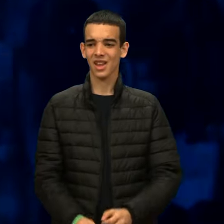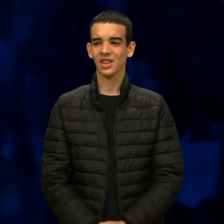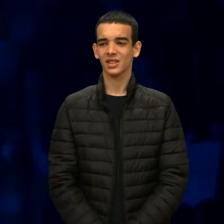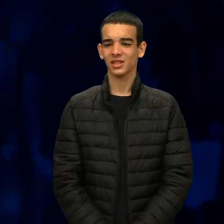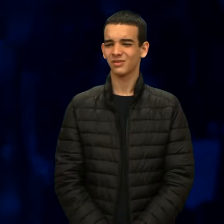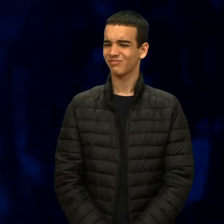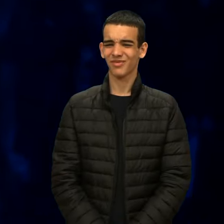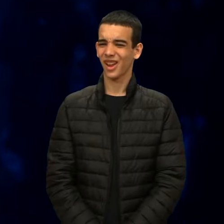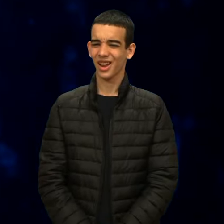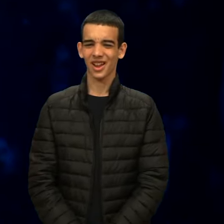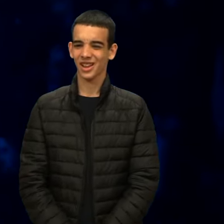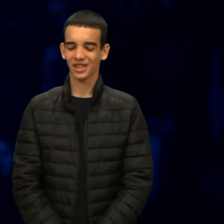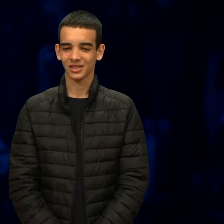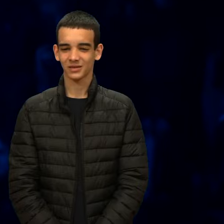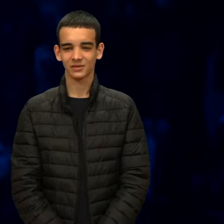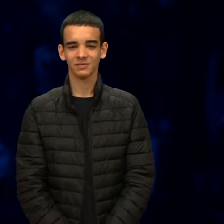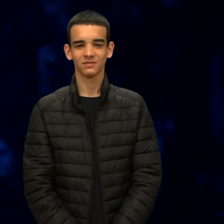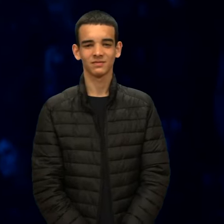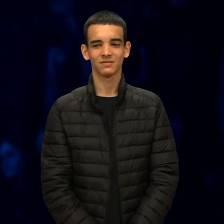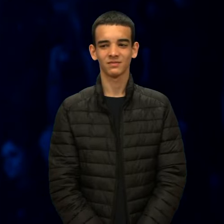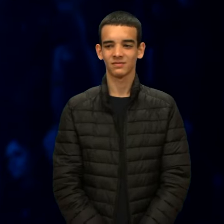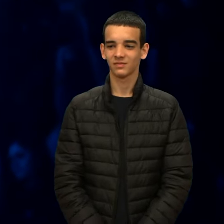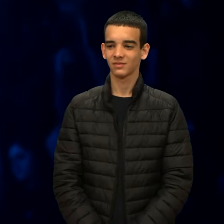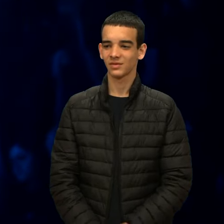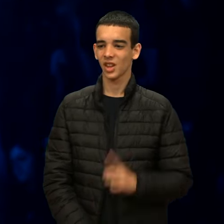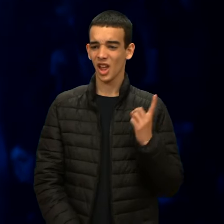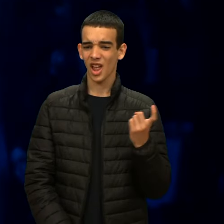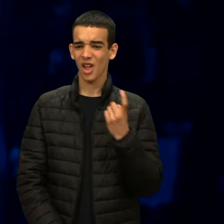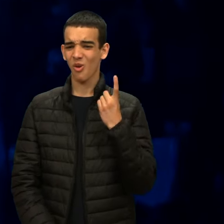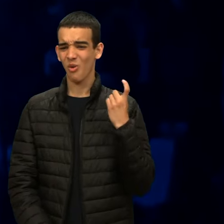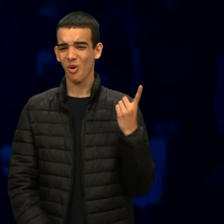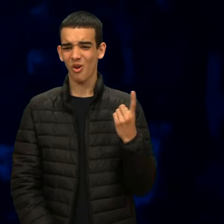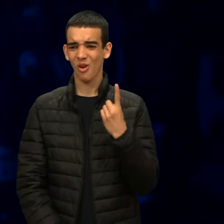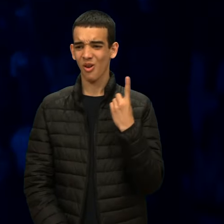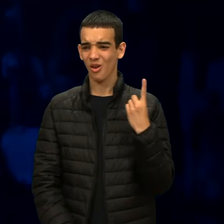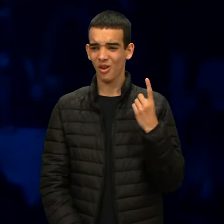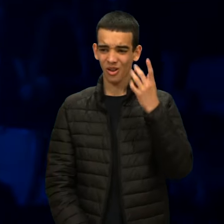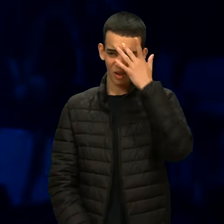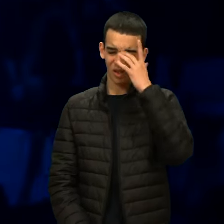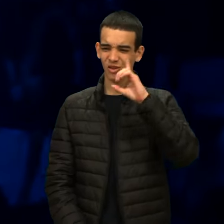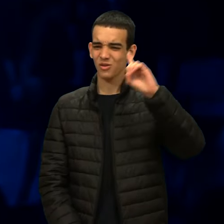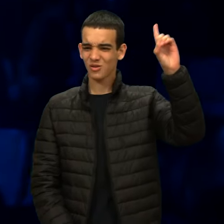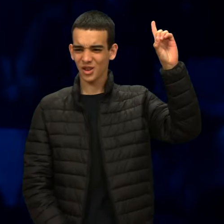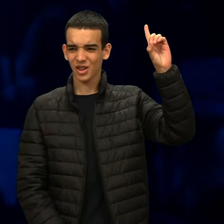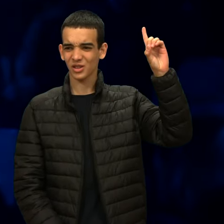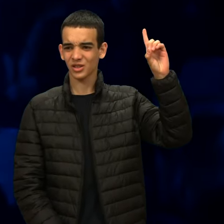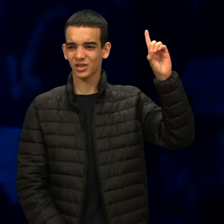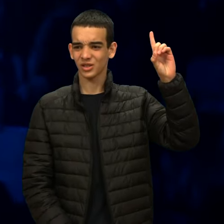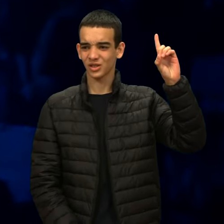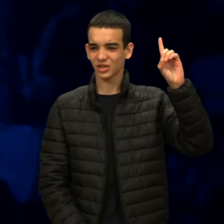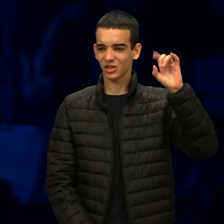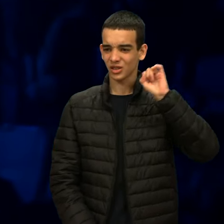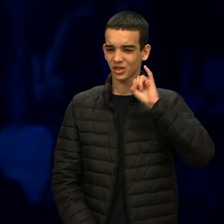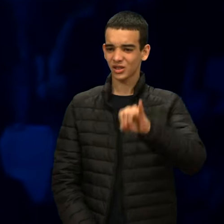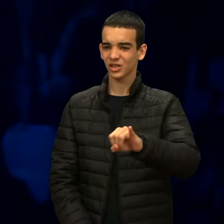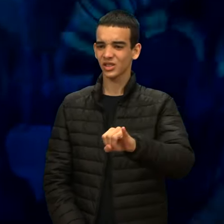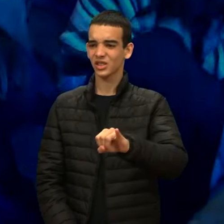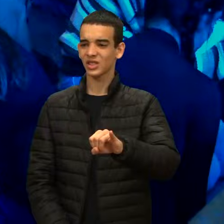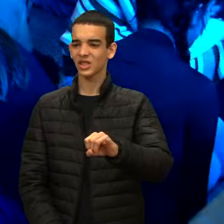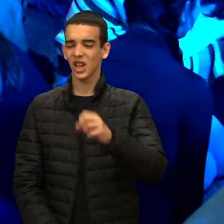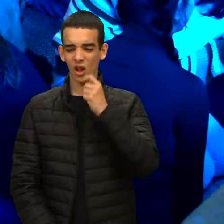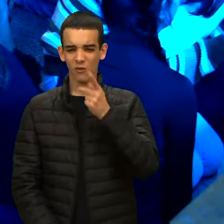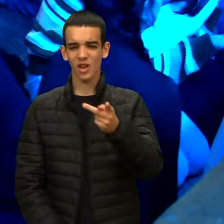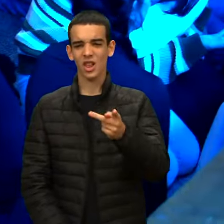integridade. A única pessoa que vai determinar isso é o Senhor. Então fala isso para Ele hoje.